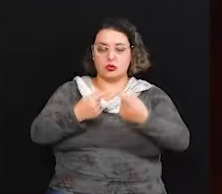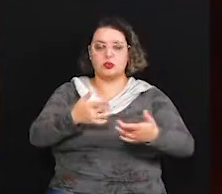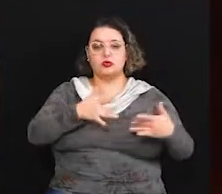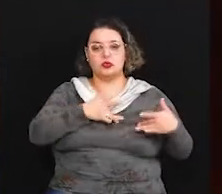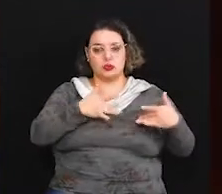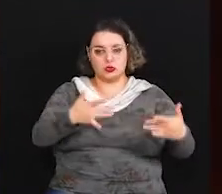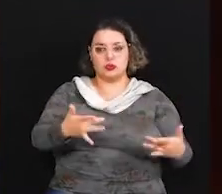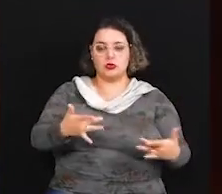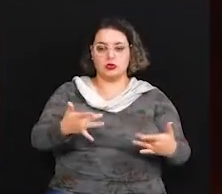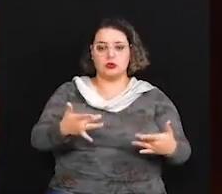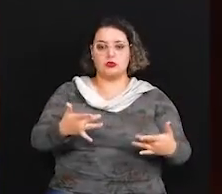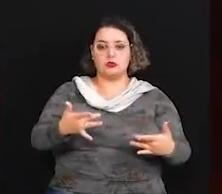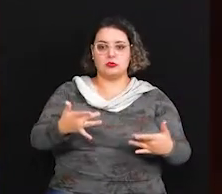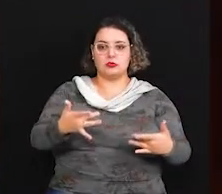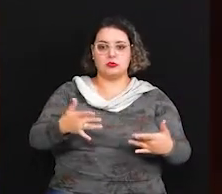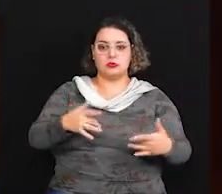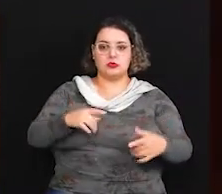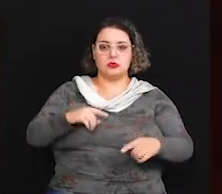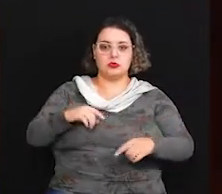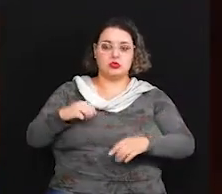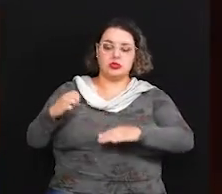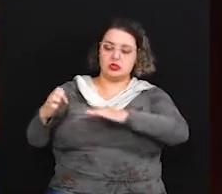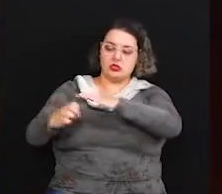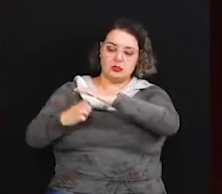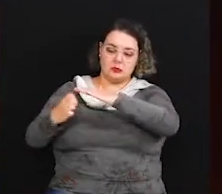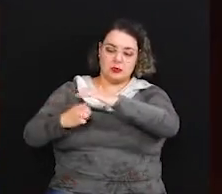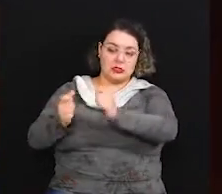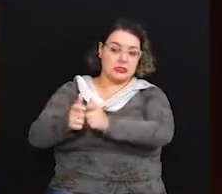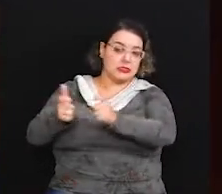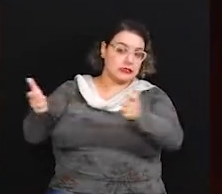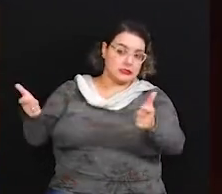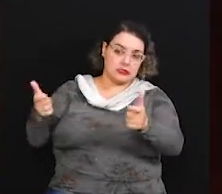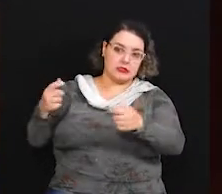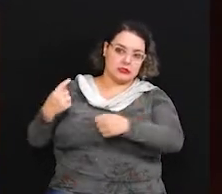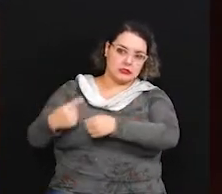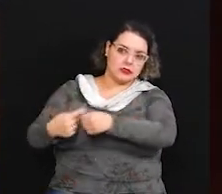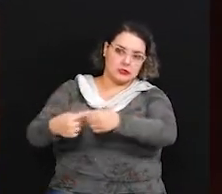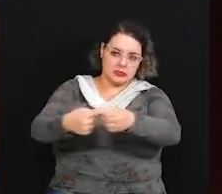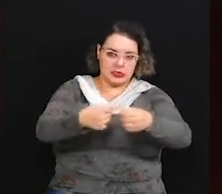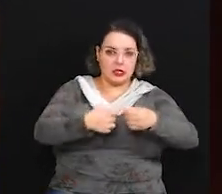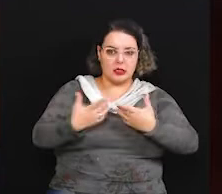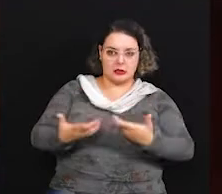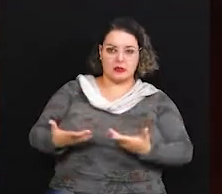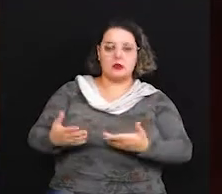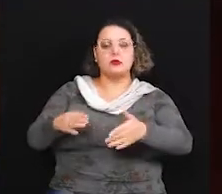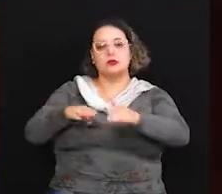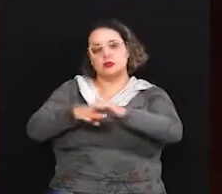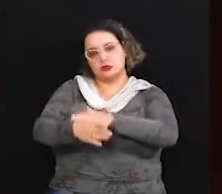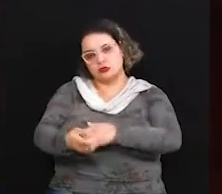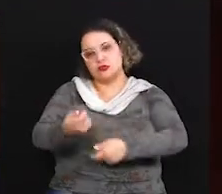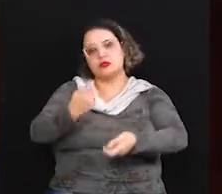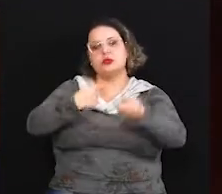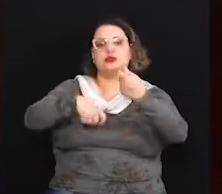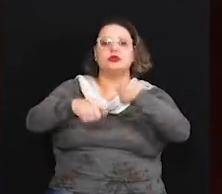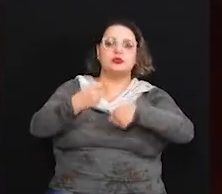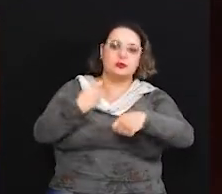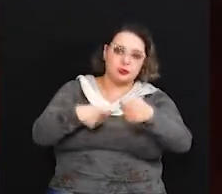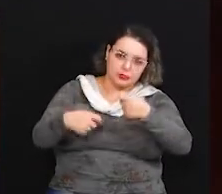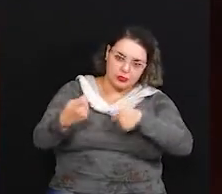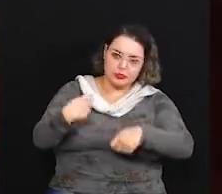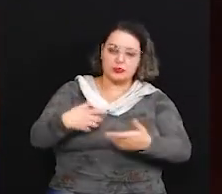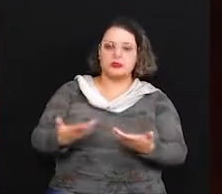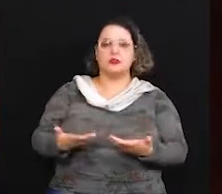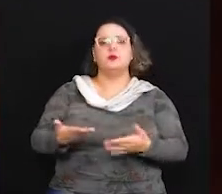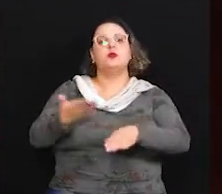voluntários são egressos de multinacionais da região. Então é gente que está acostumada a administrar, que